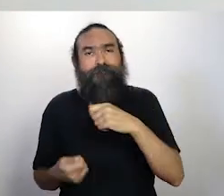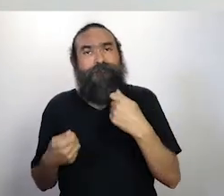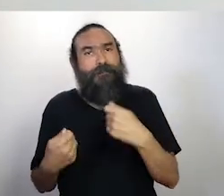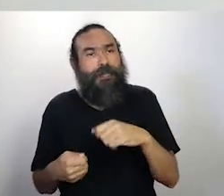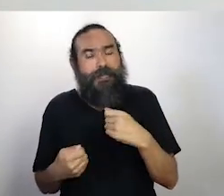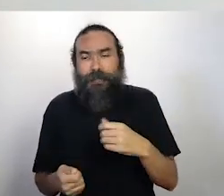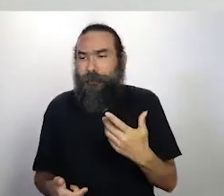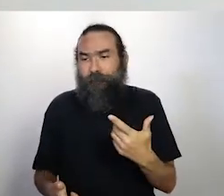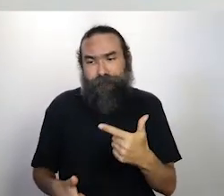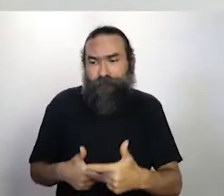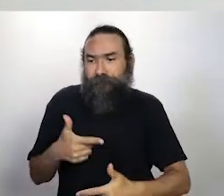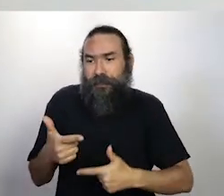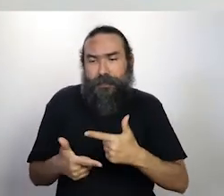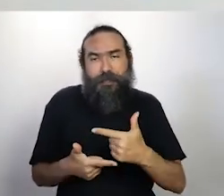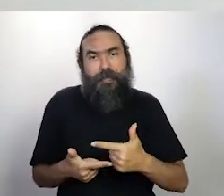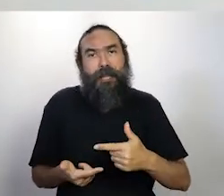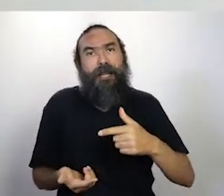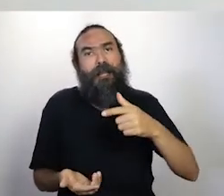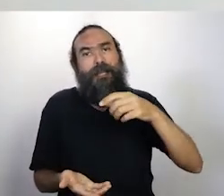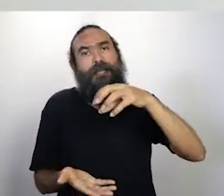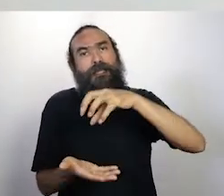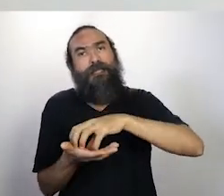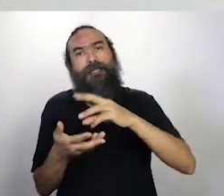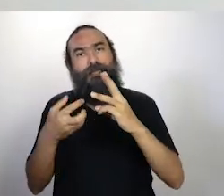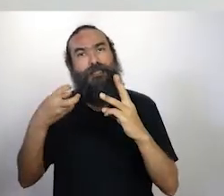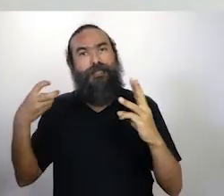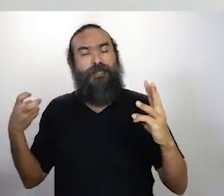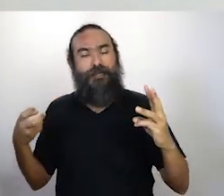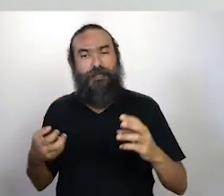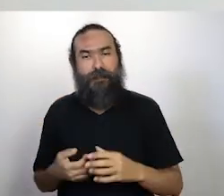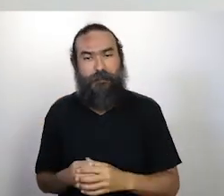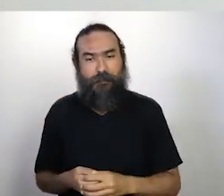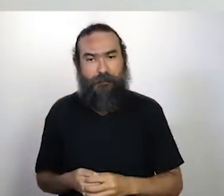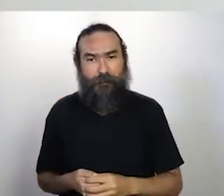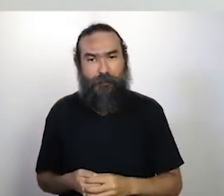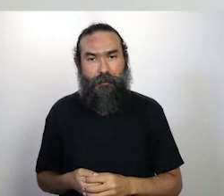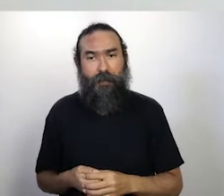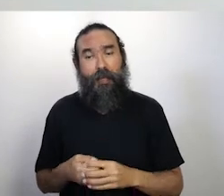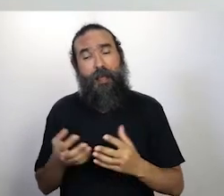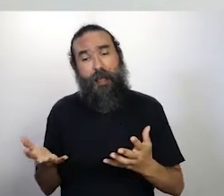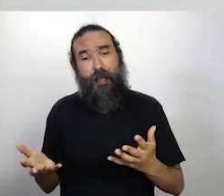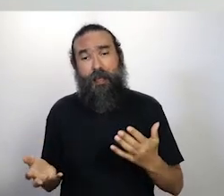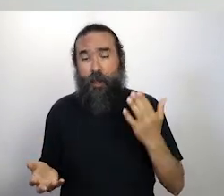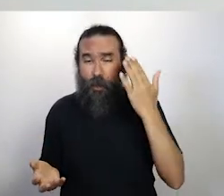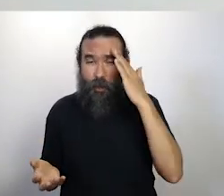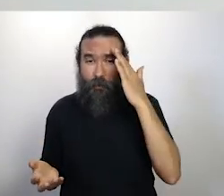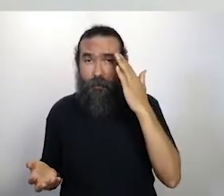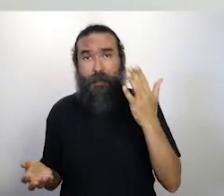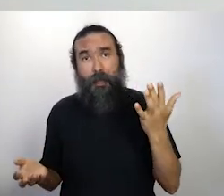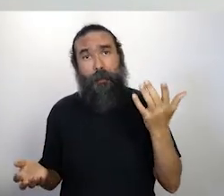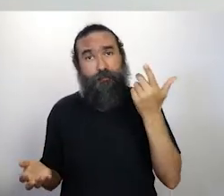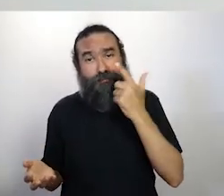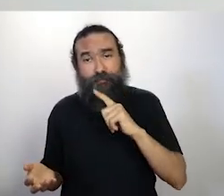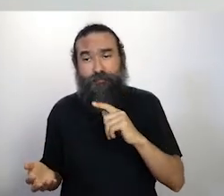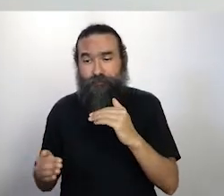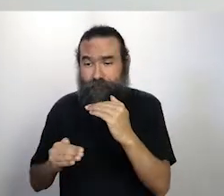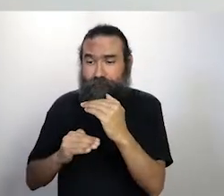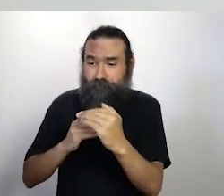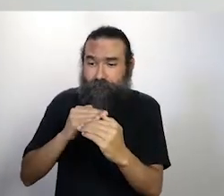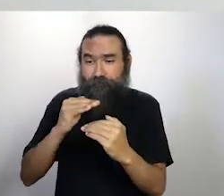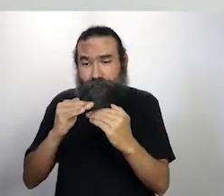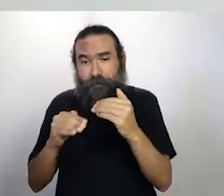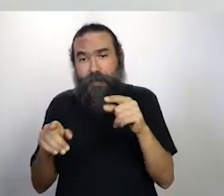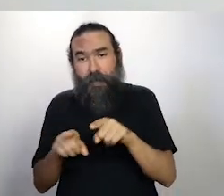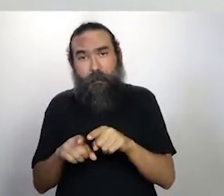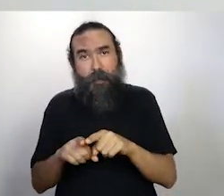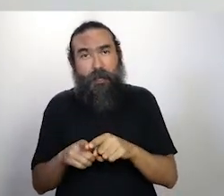dos territórios indígenas, né? Porém, a gente acredita que já houve alguns avanços em decorrência dessas lutas, né, que